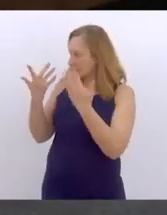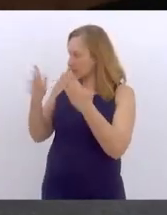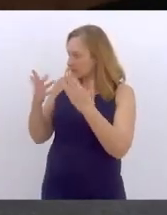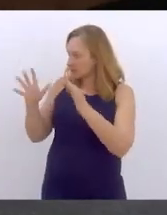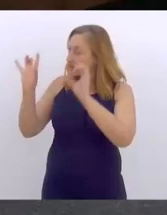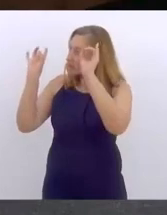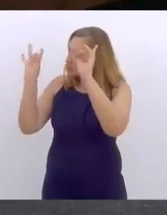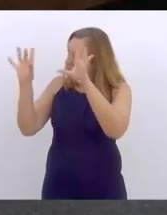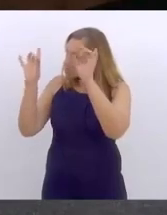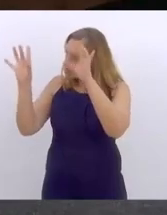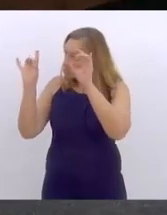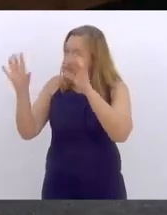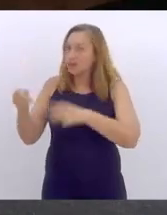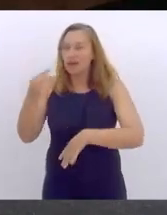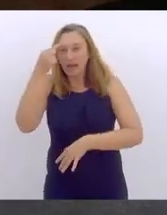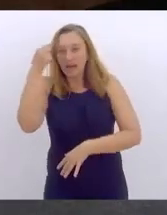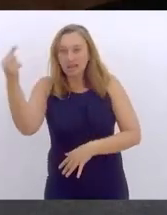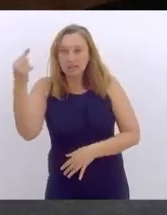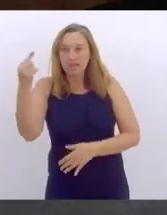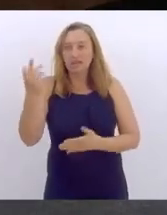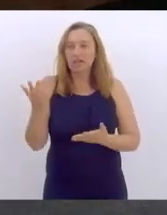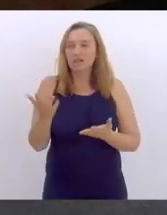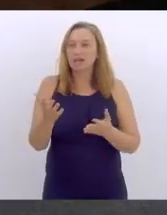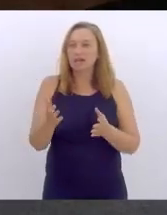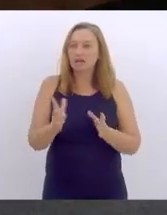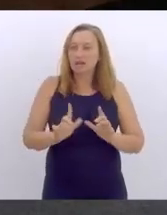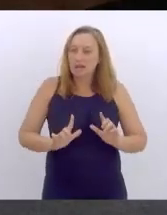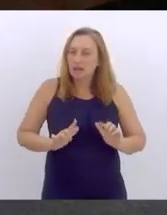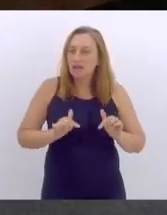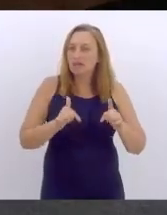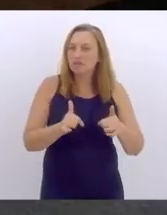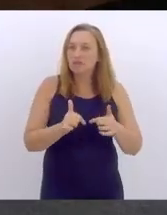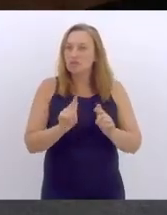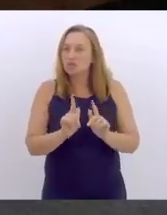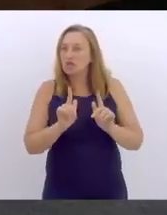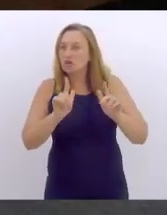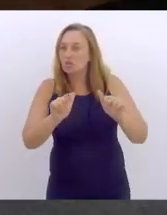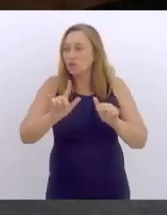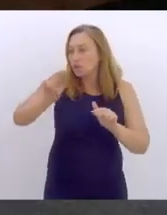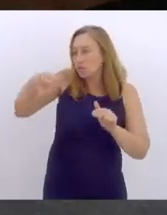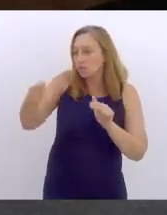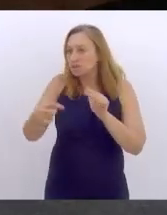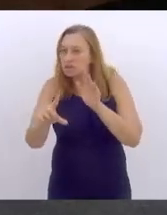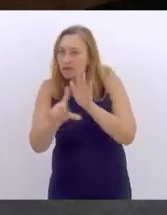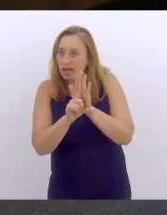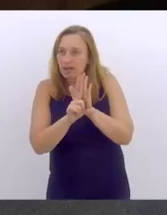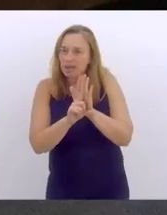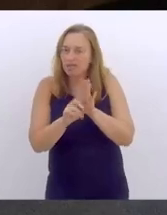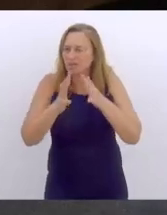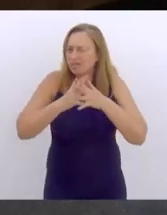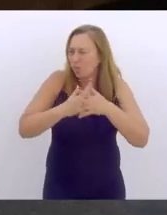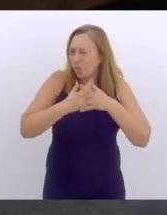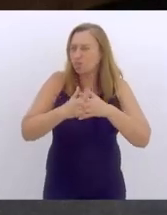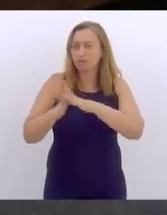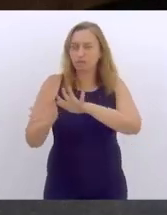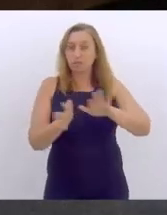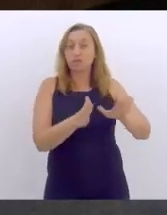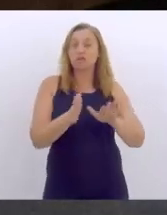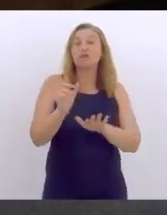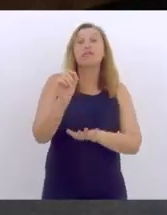especialmente, a ideia é usar uma fórmula que nós temos usado em várias outras leis para não criar essa situação, que